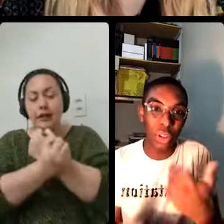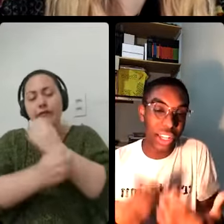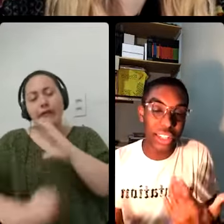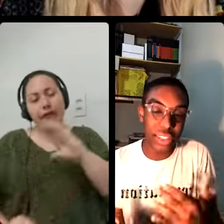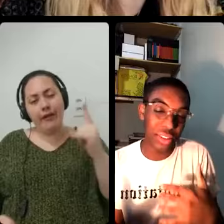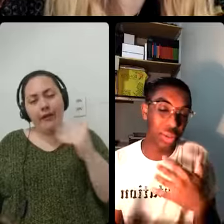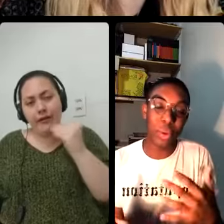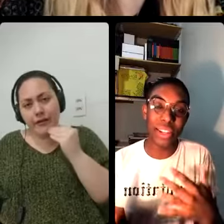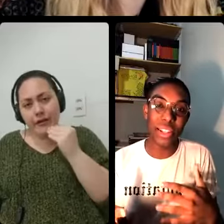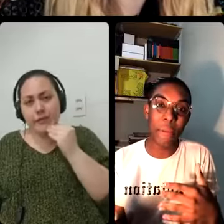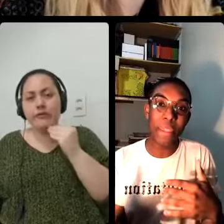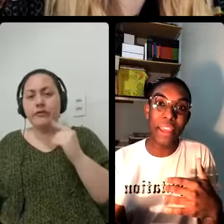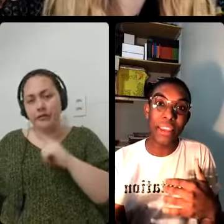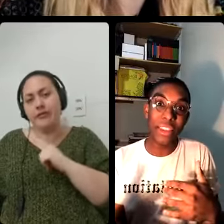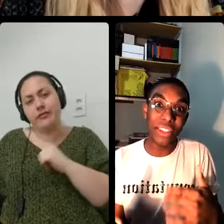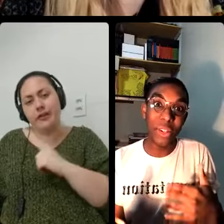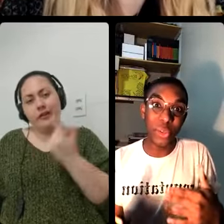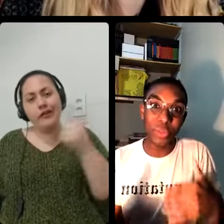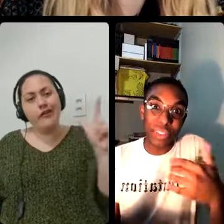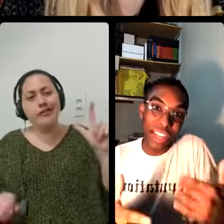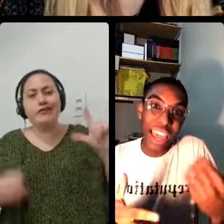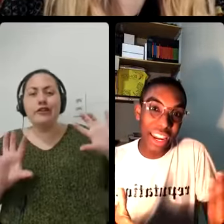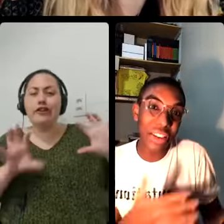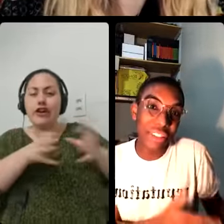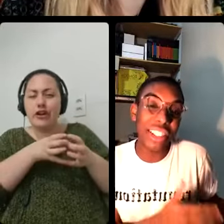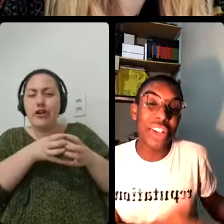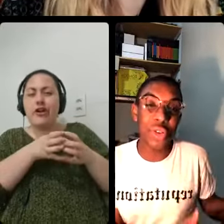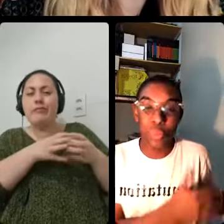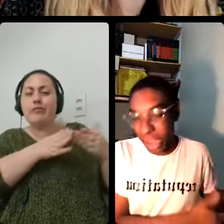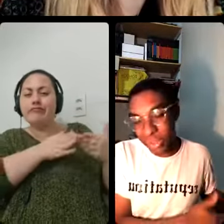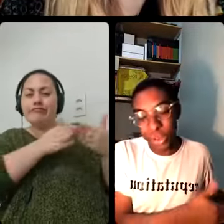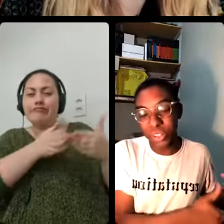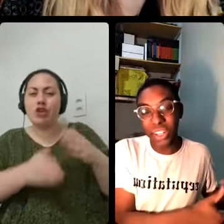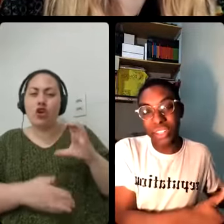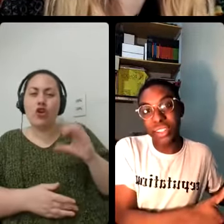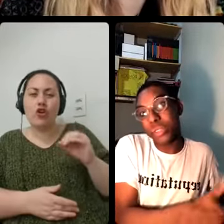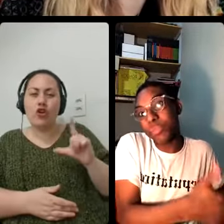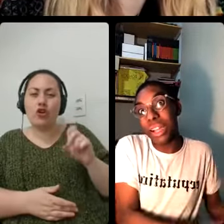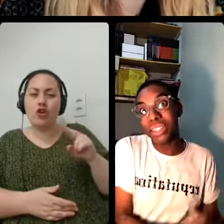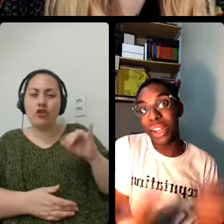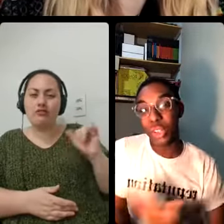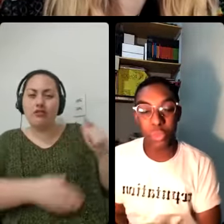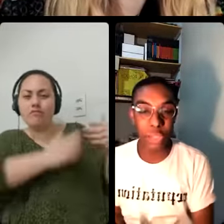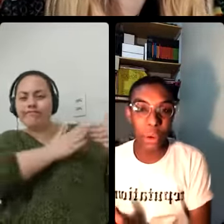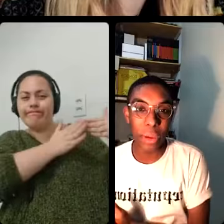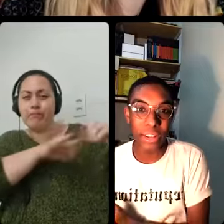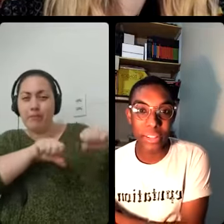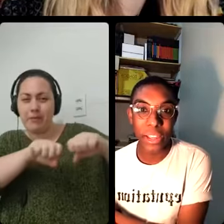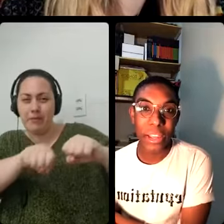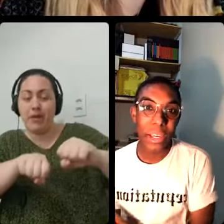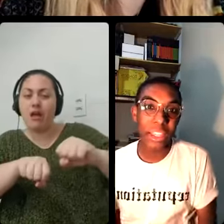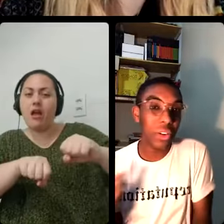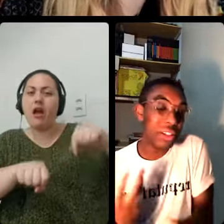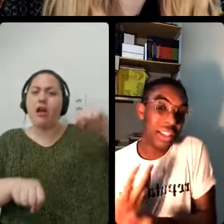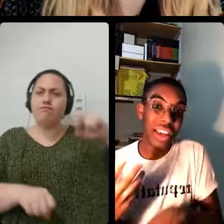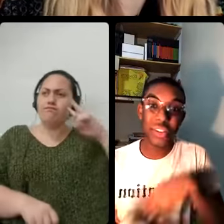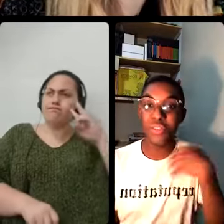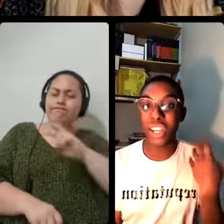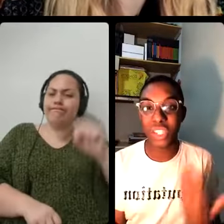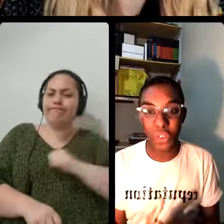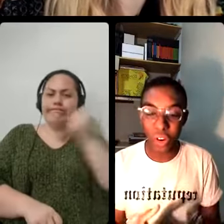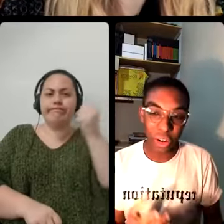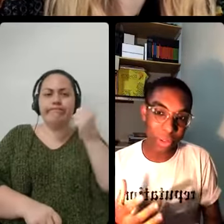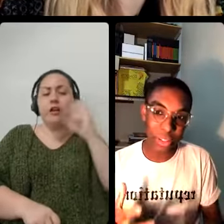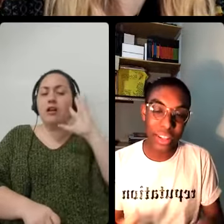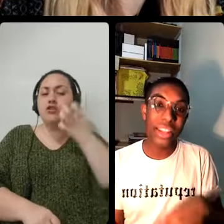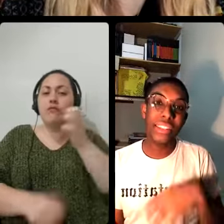dos colonialistas e tudo mais, né? Então, era vantajoso para os colonialistas matar os Zumbi dos Palmares. Então, eles tentaram de